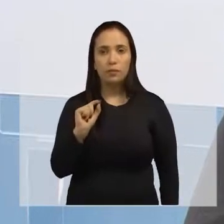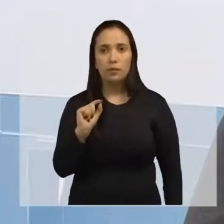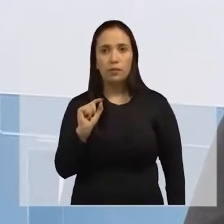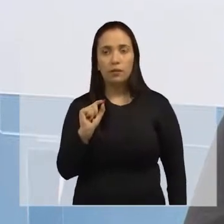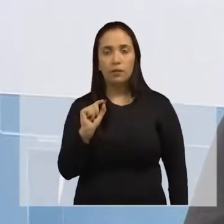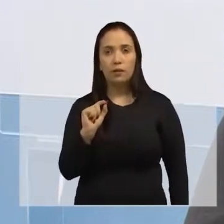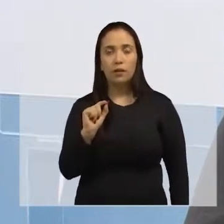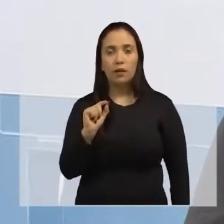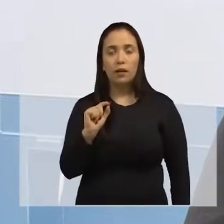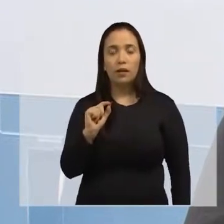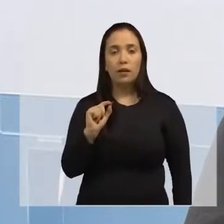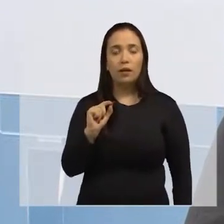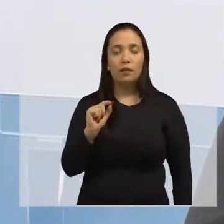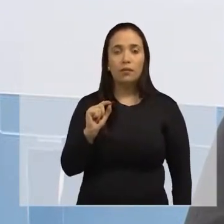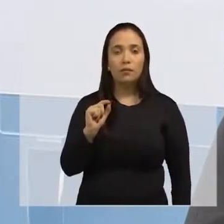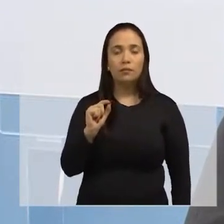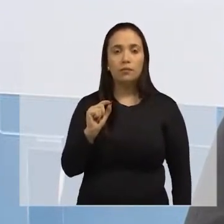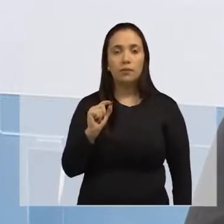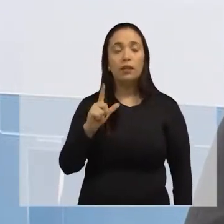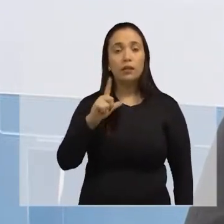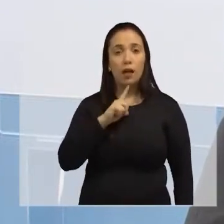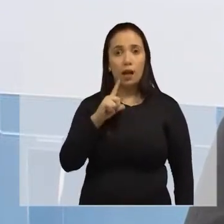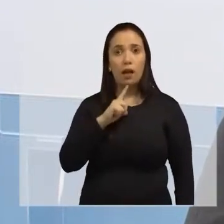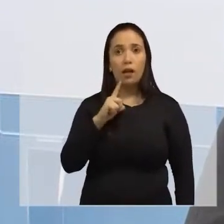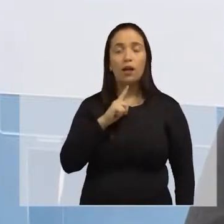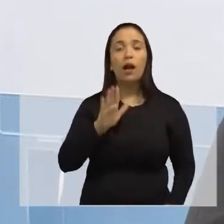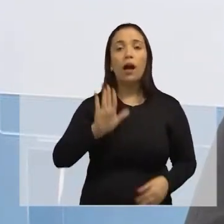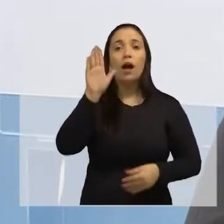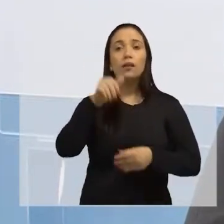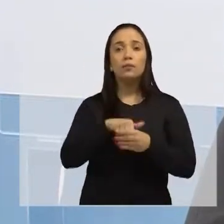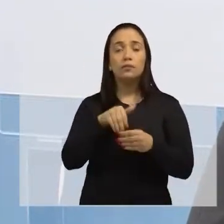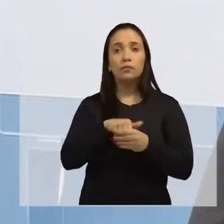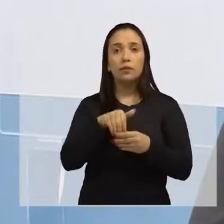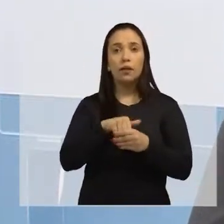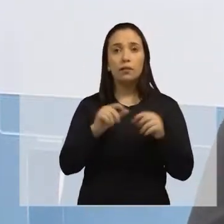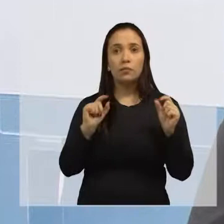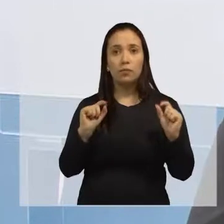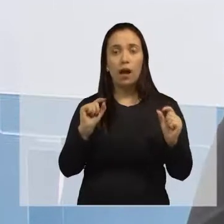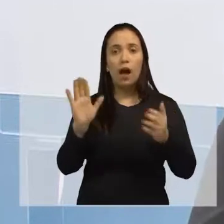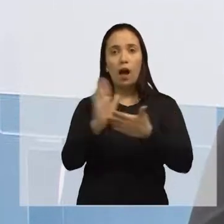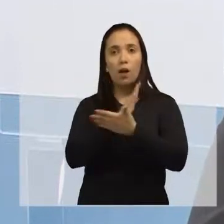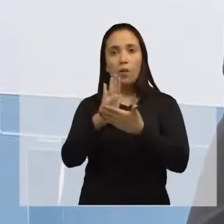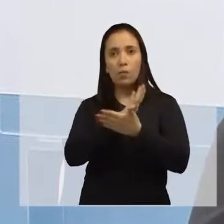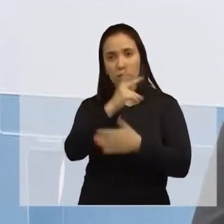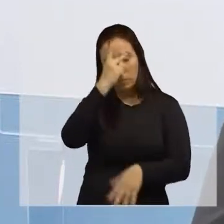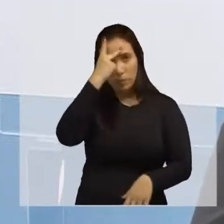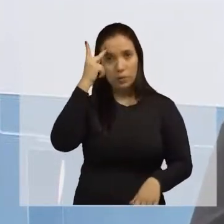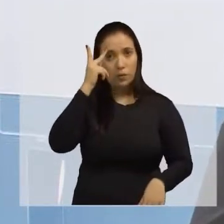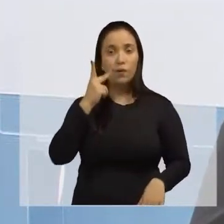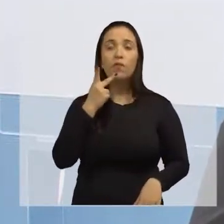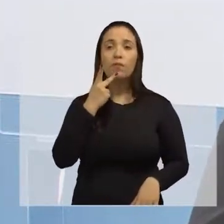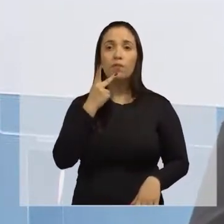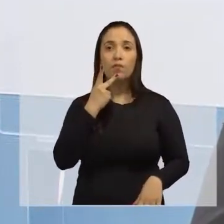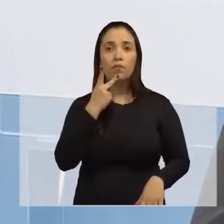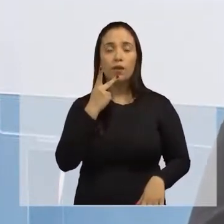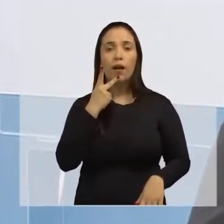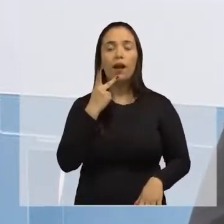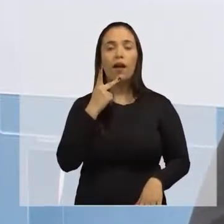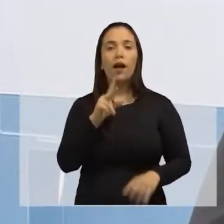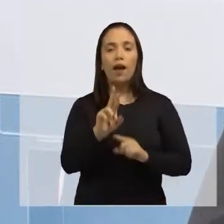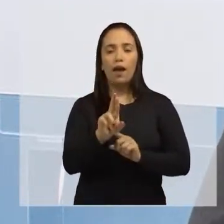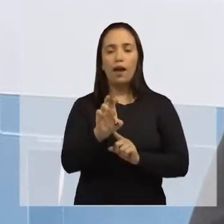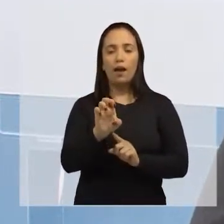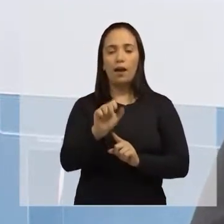No meio dessa brincadeira, nós temos um candidato que algumas pessoas chamam reacionário, né, Luiz? Eu não sei